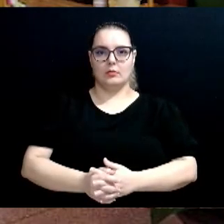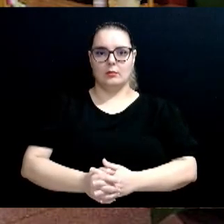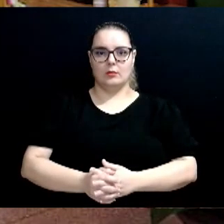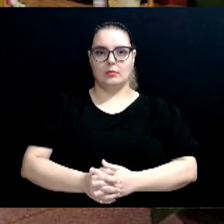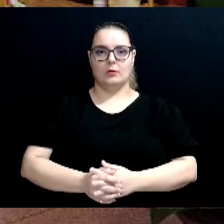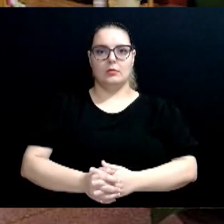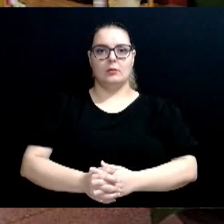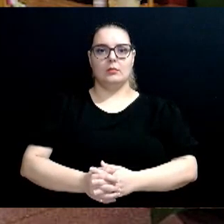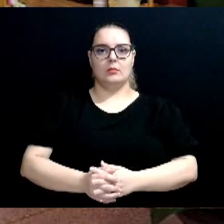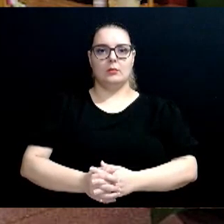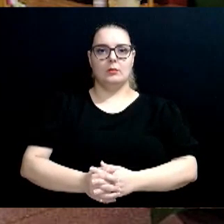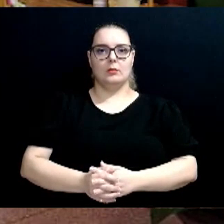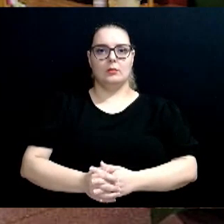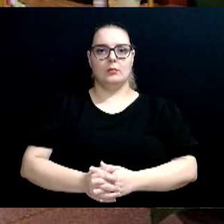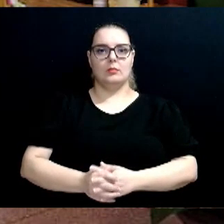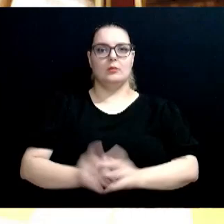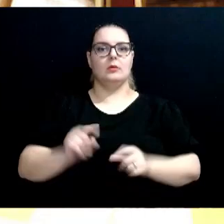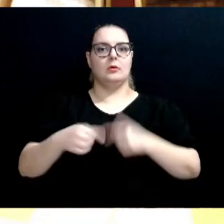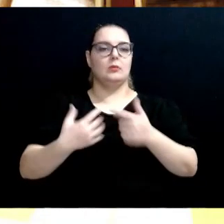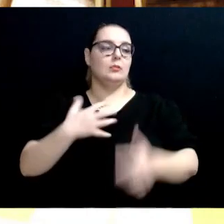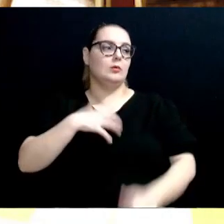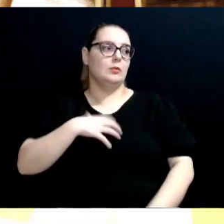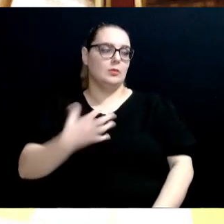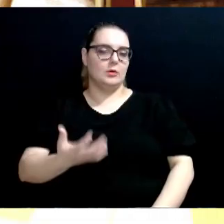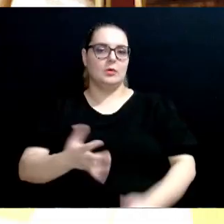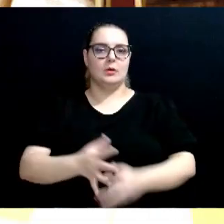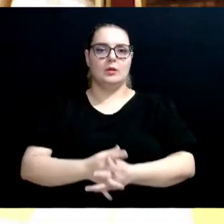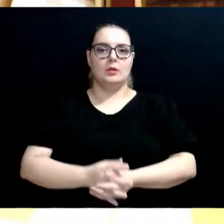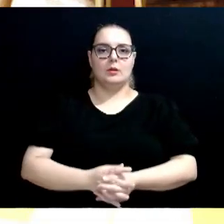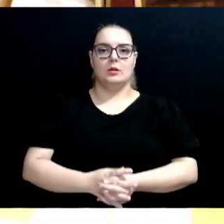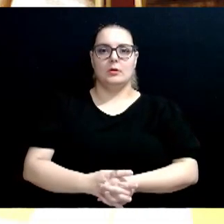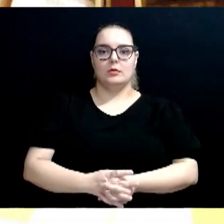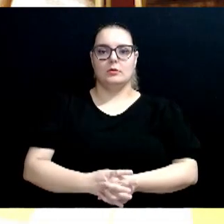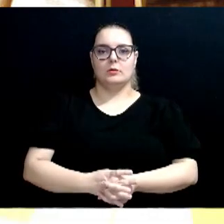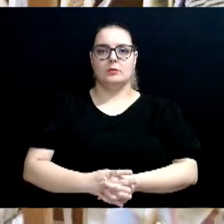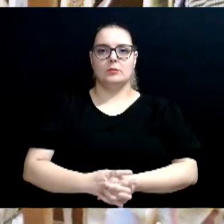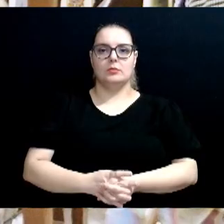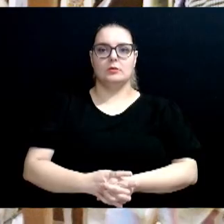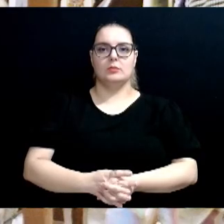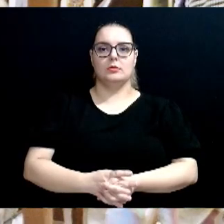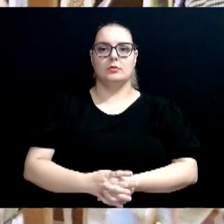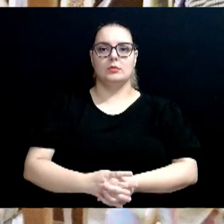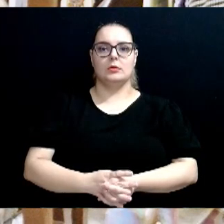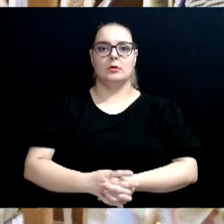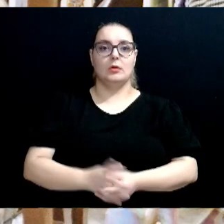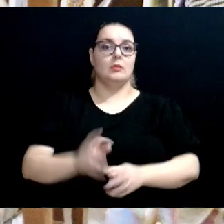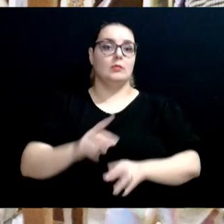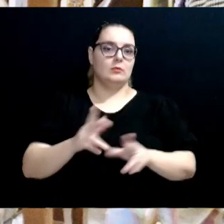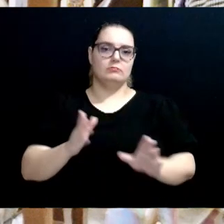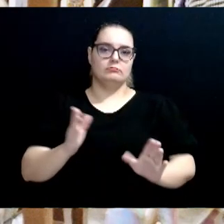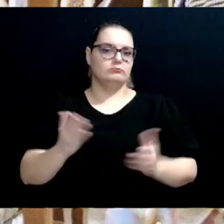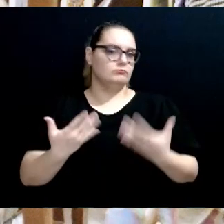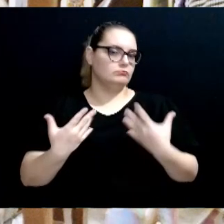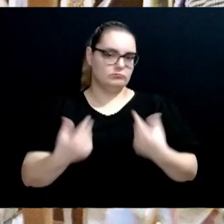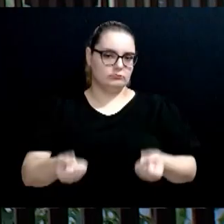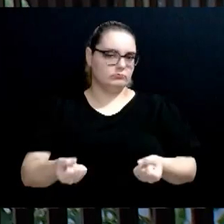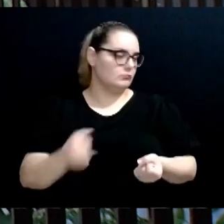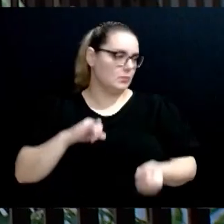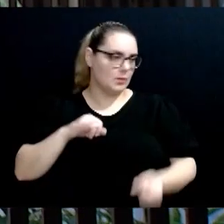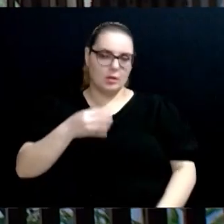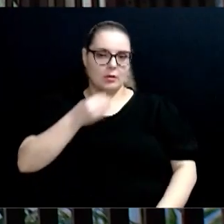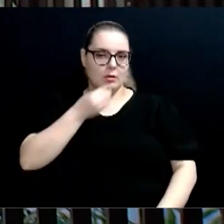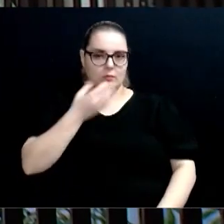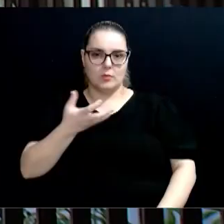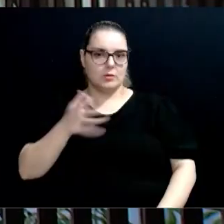mais curta, até aqui mais ou menos, mais larga, ela tinha um outro formatinho. Sim.